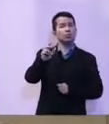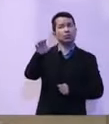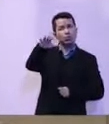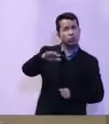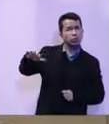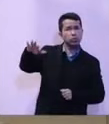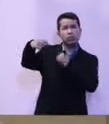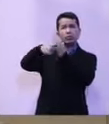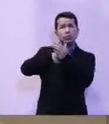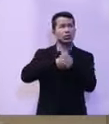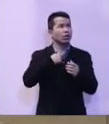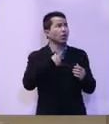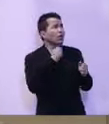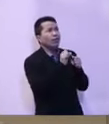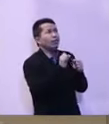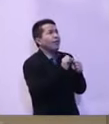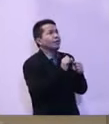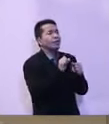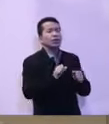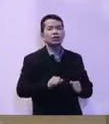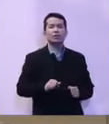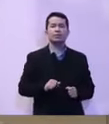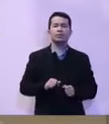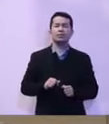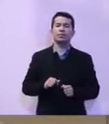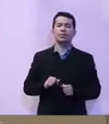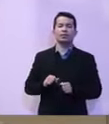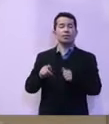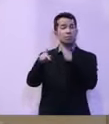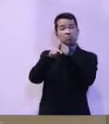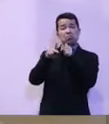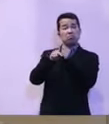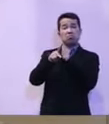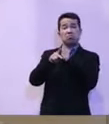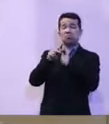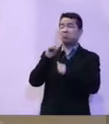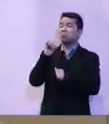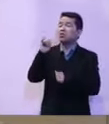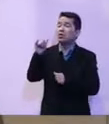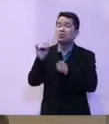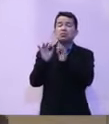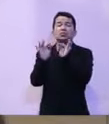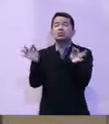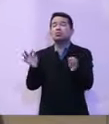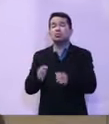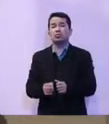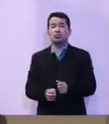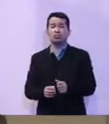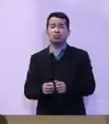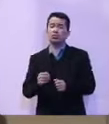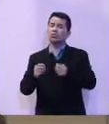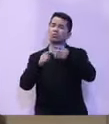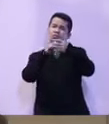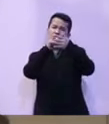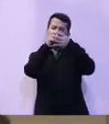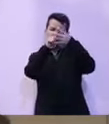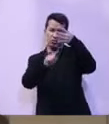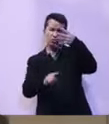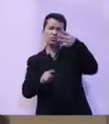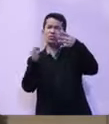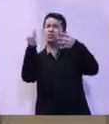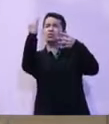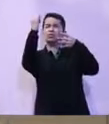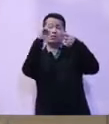muito simples. Ele apresentou 4 coisas que você precisa fazer. A primeira é